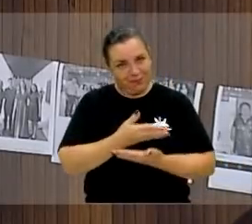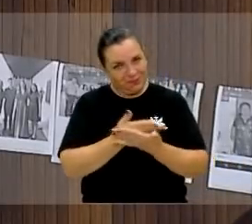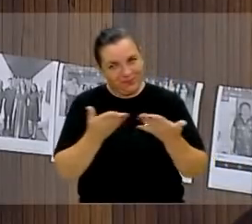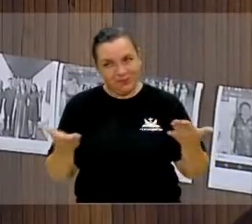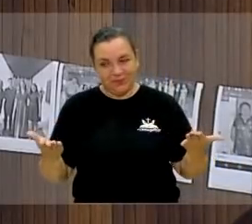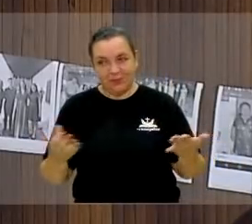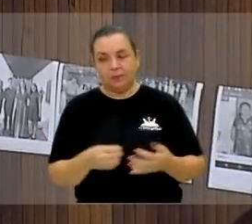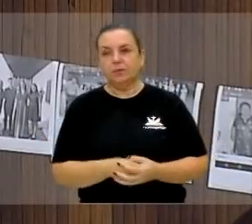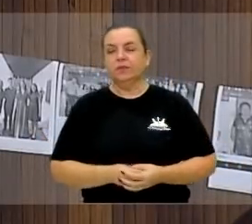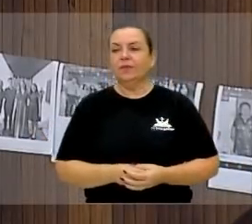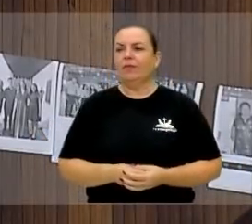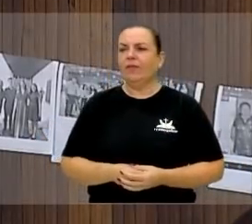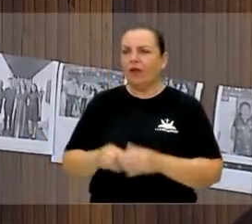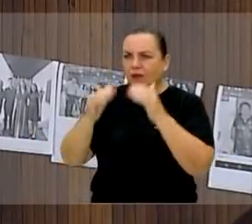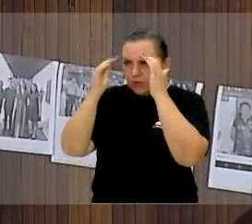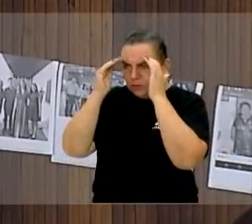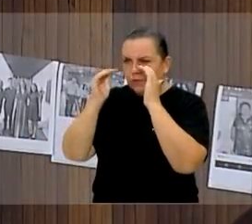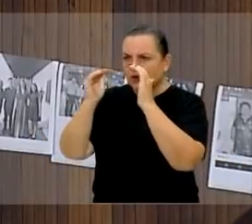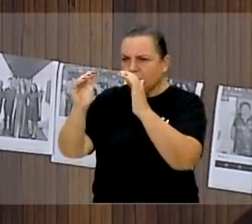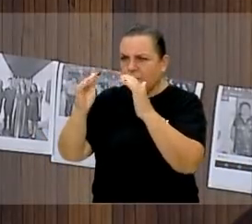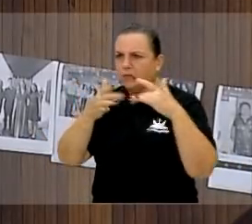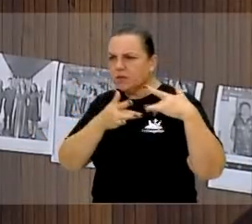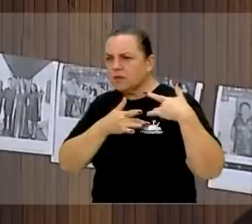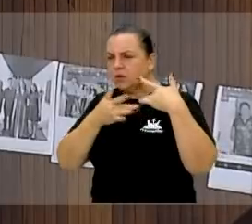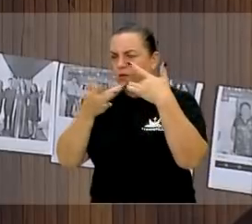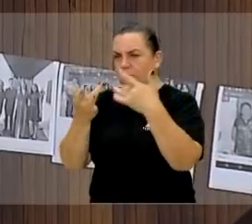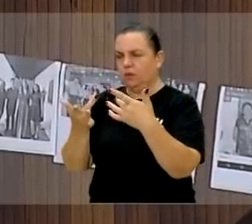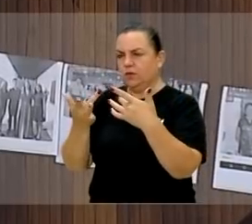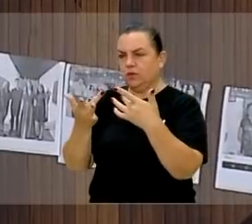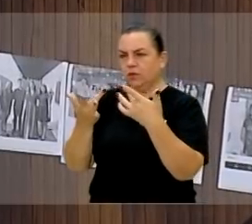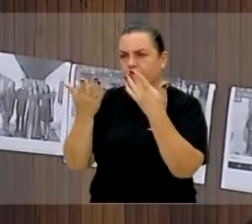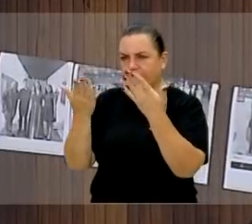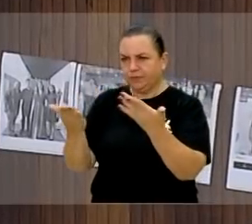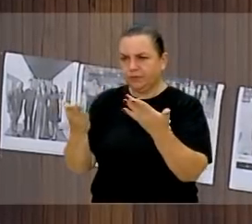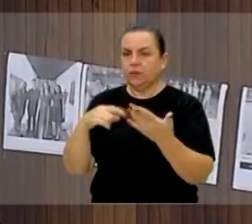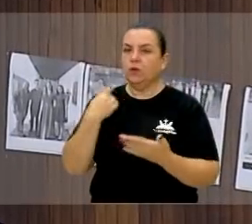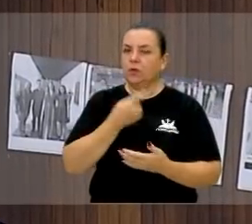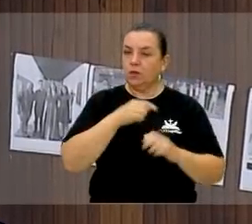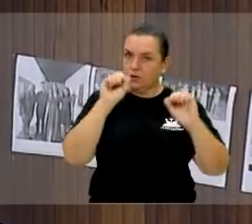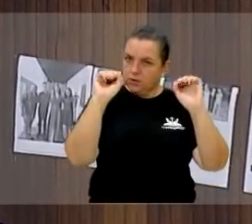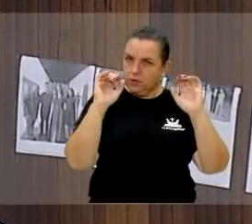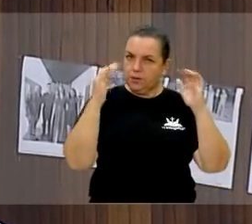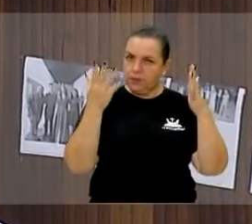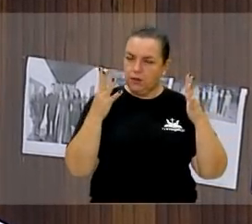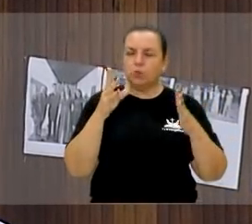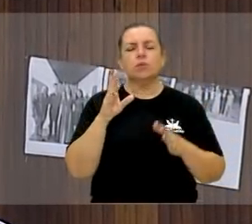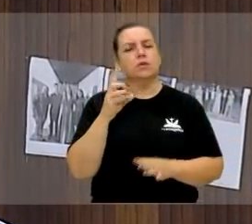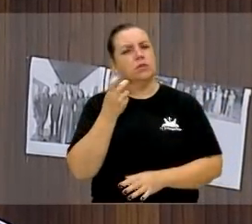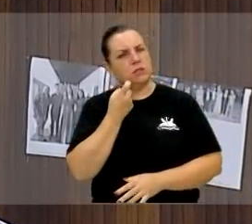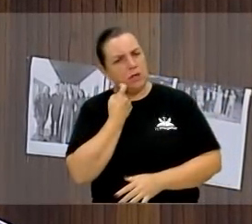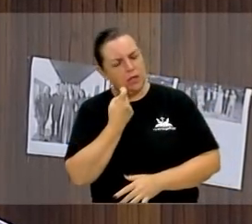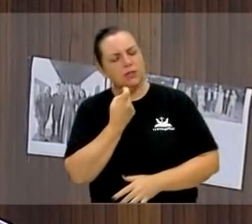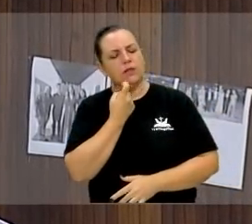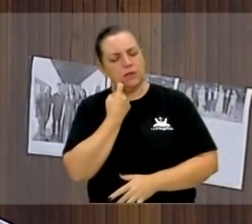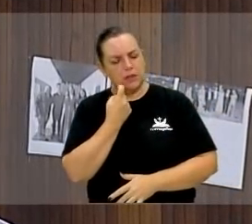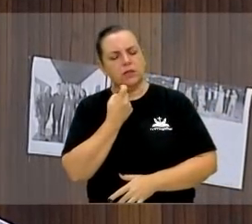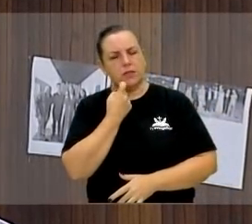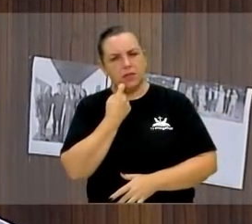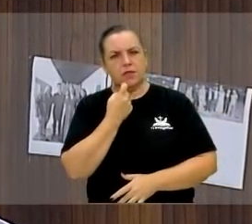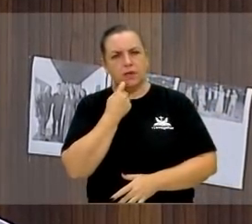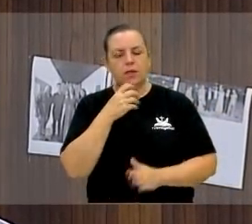a devoção, a misericórdia, e nós celebramos toda sexta-feira, com